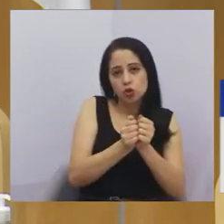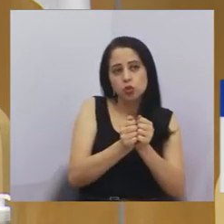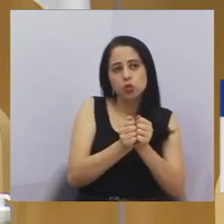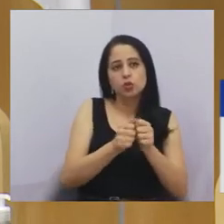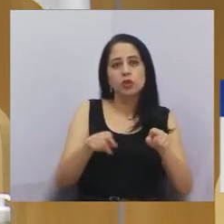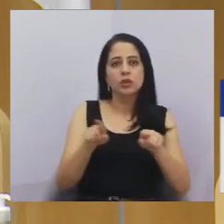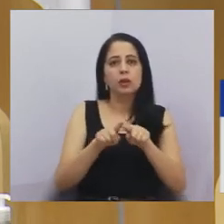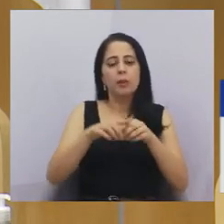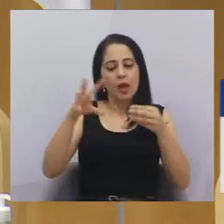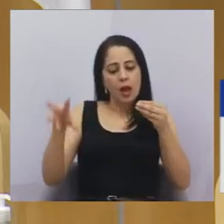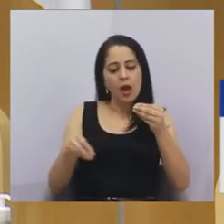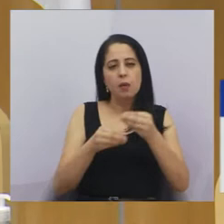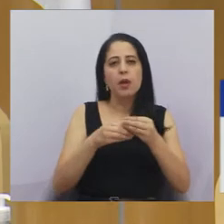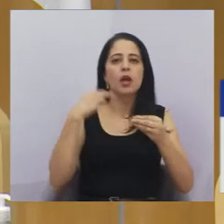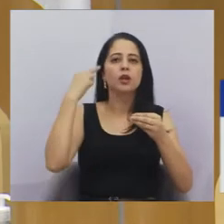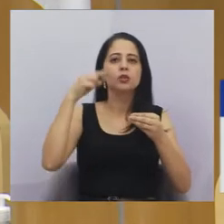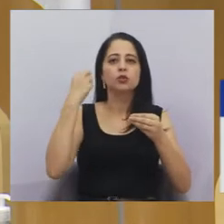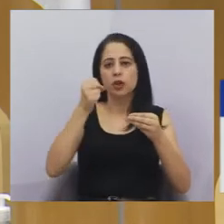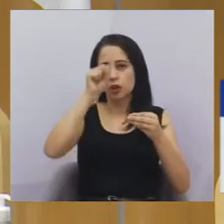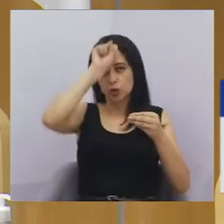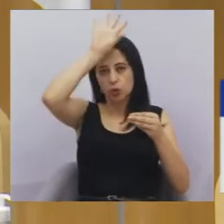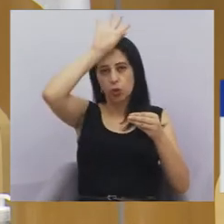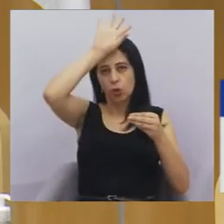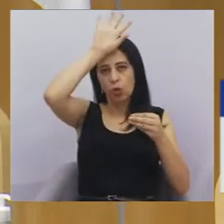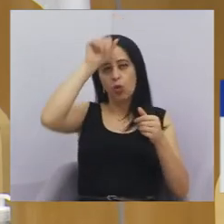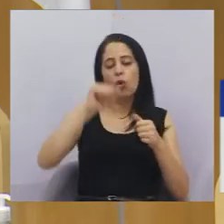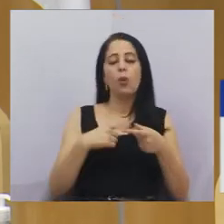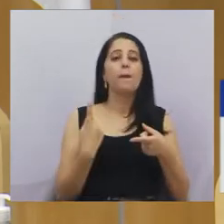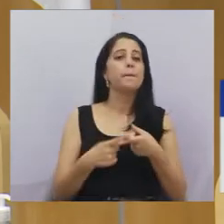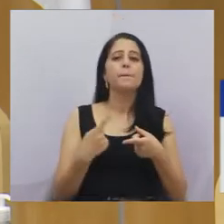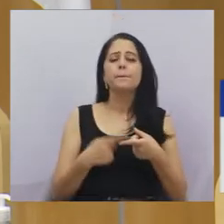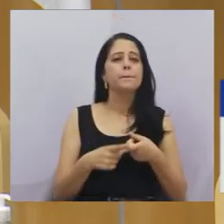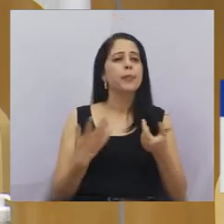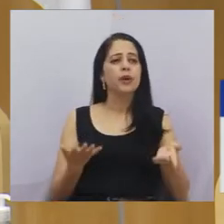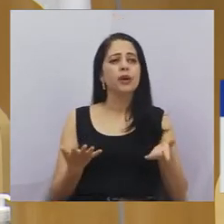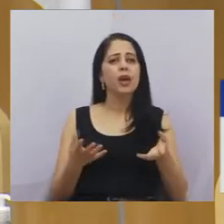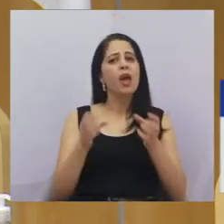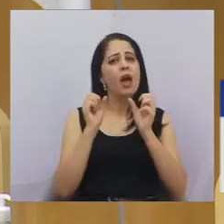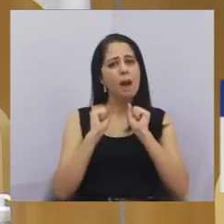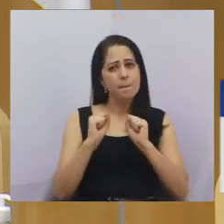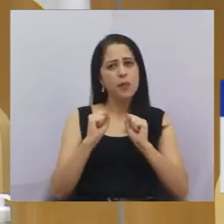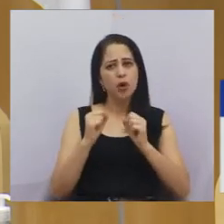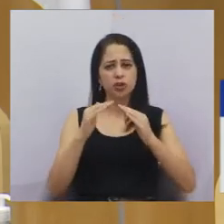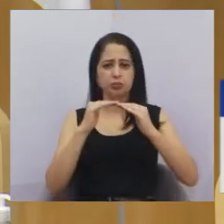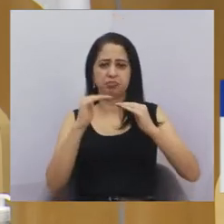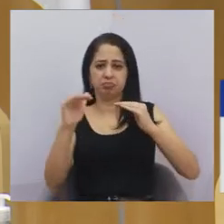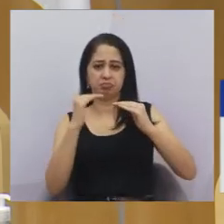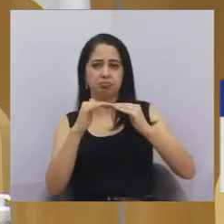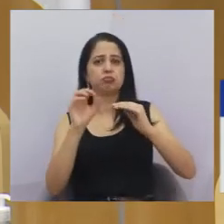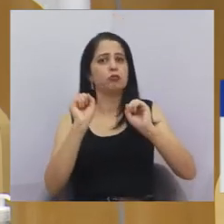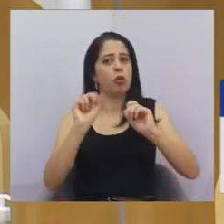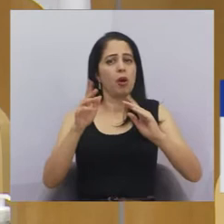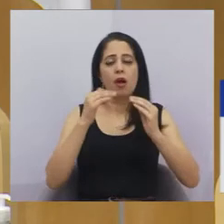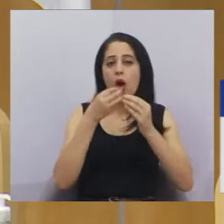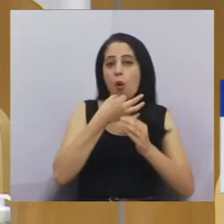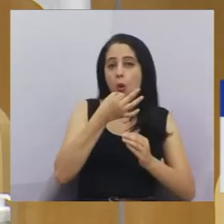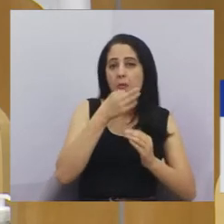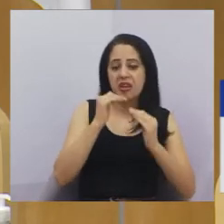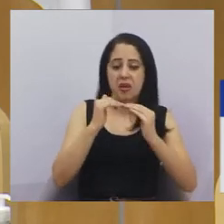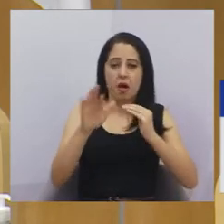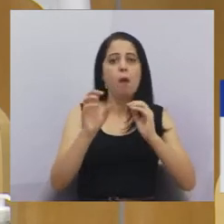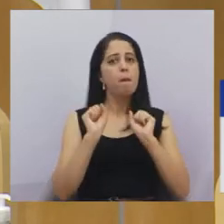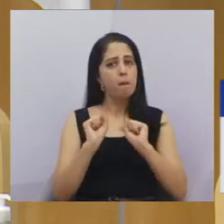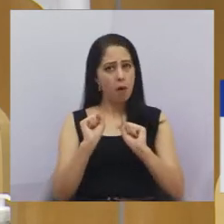Rodrigo Salomão, até porque a gente pode discordar aqui das opiniões, nós